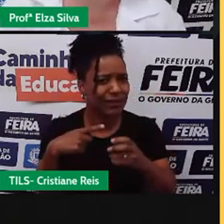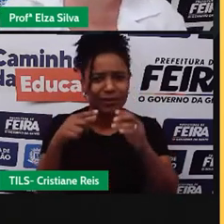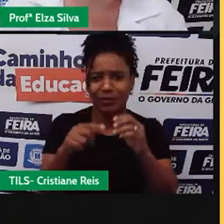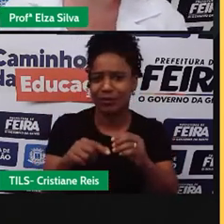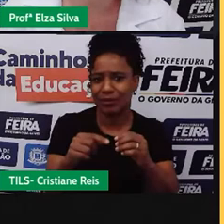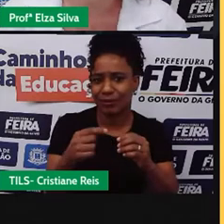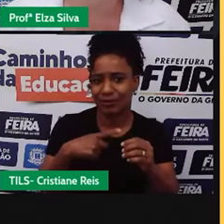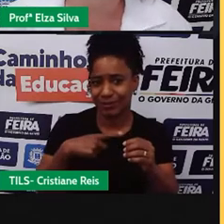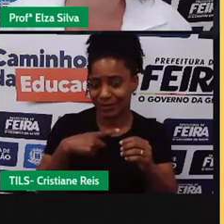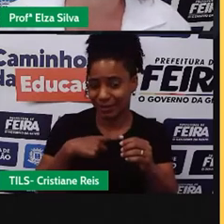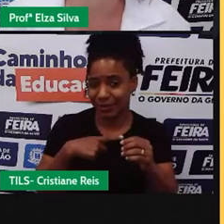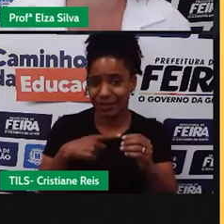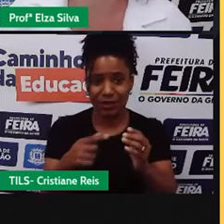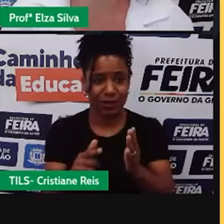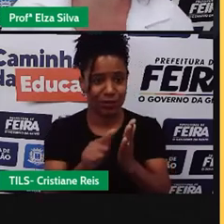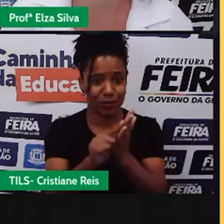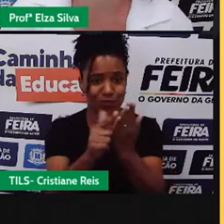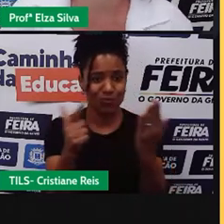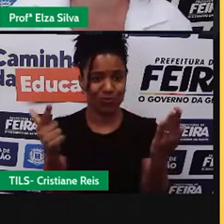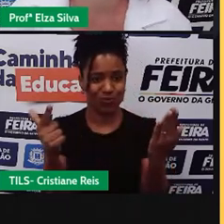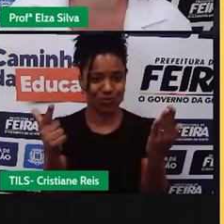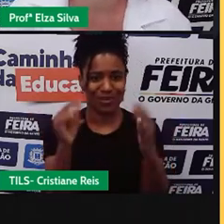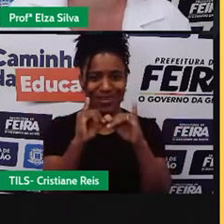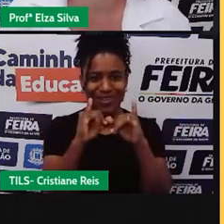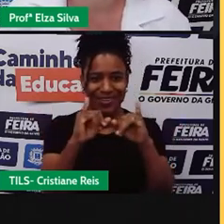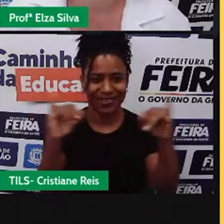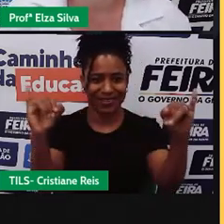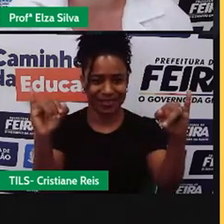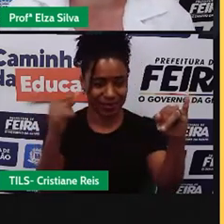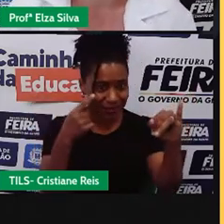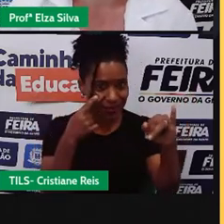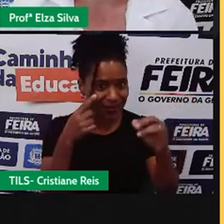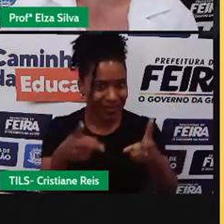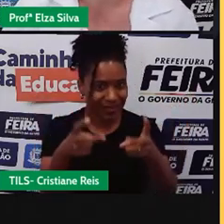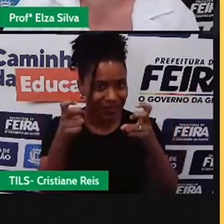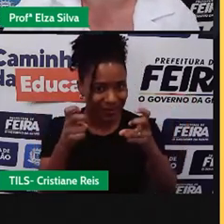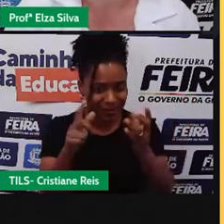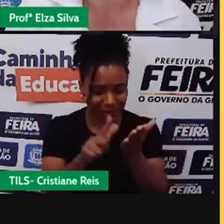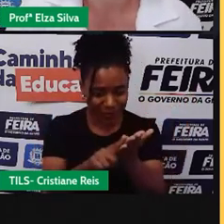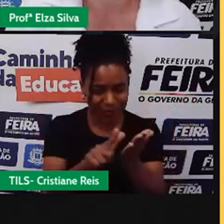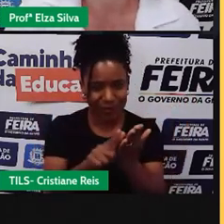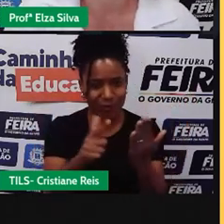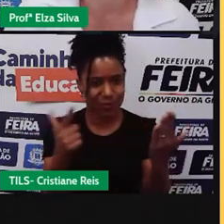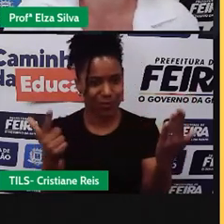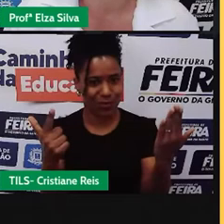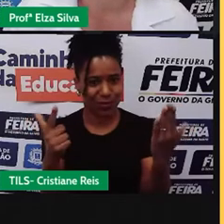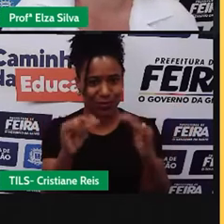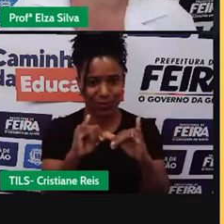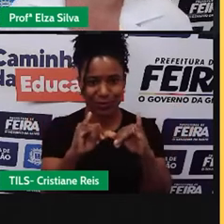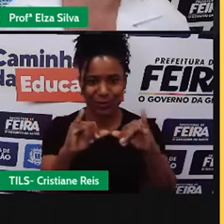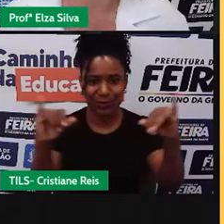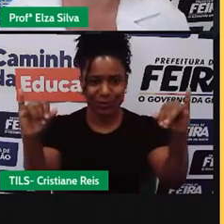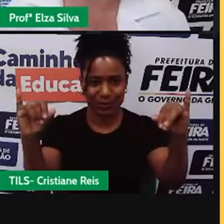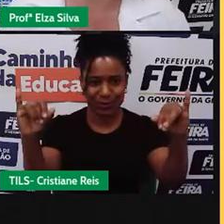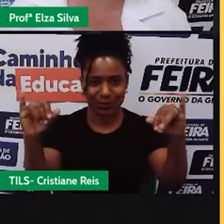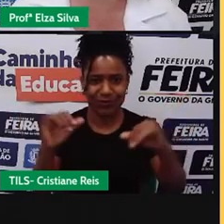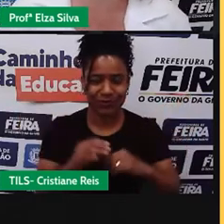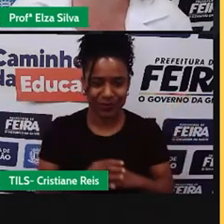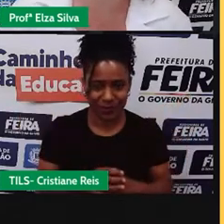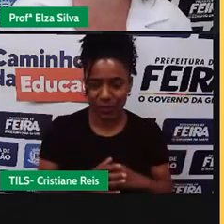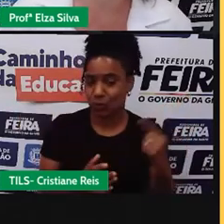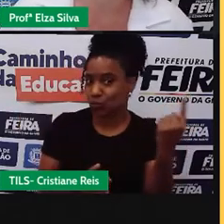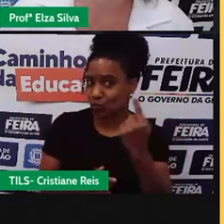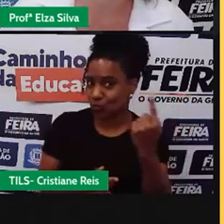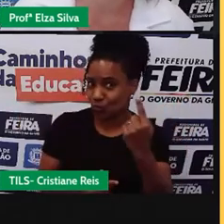esse? Newspaper, o jornal. No artigo 1, ou melhor, no